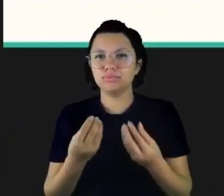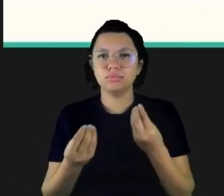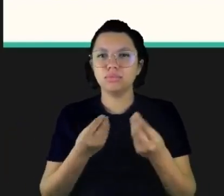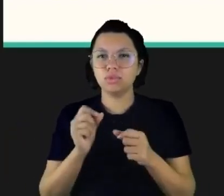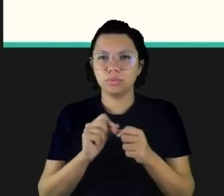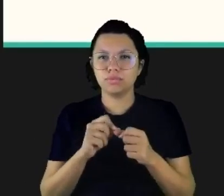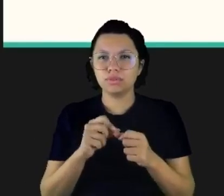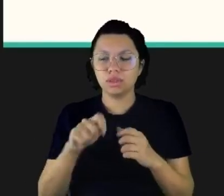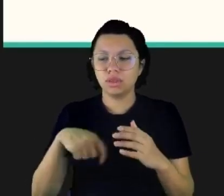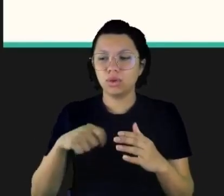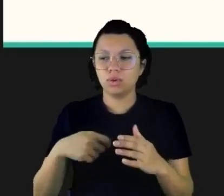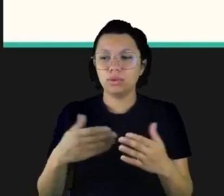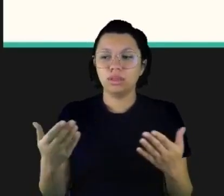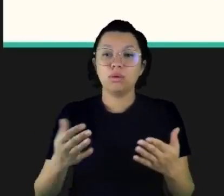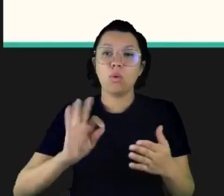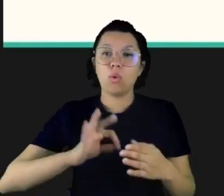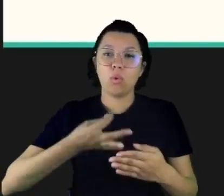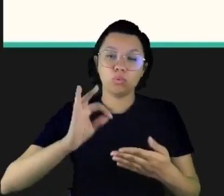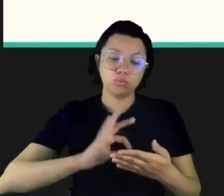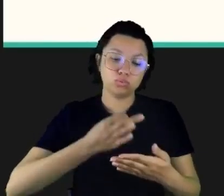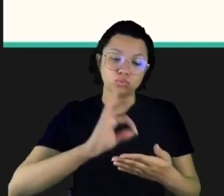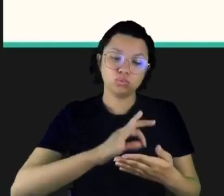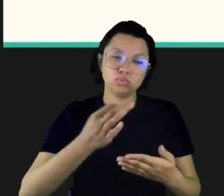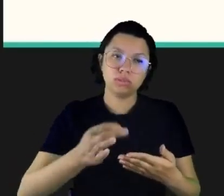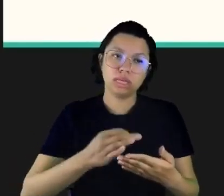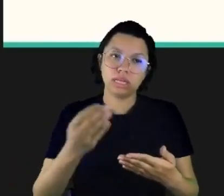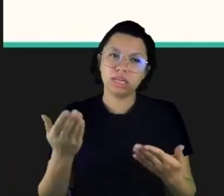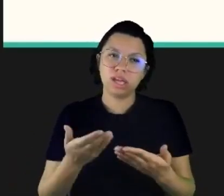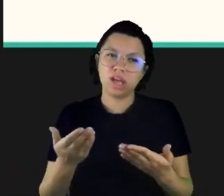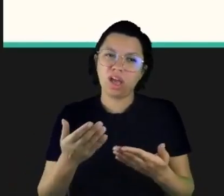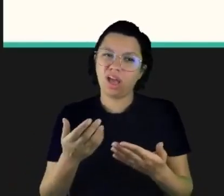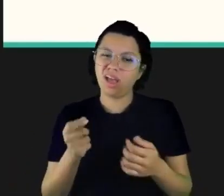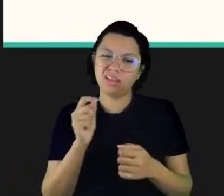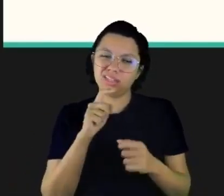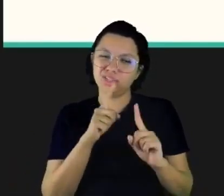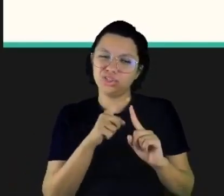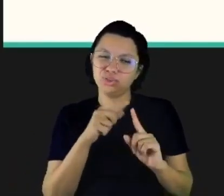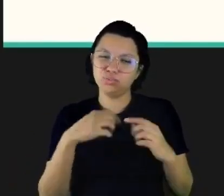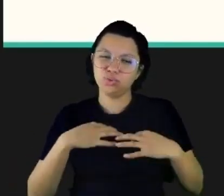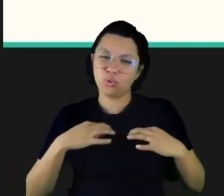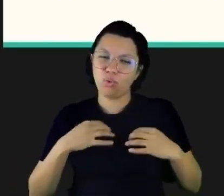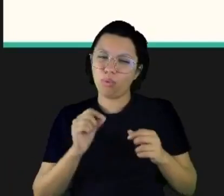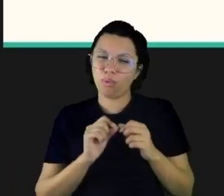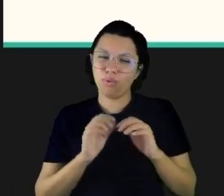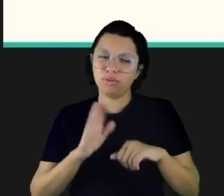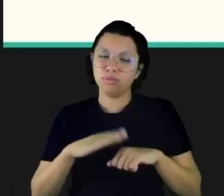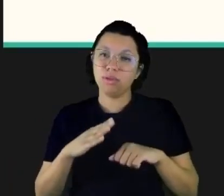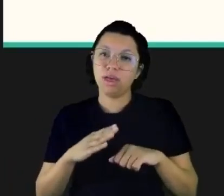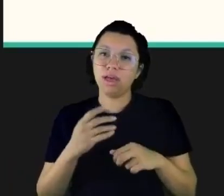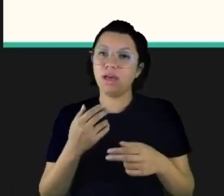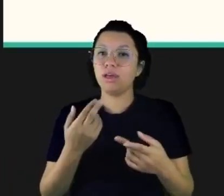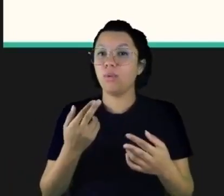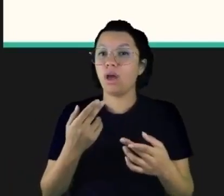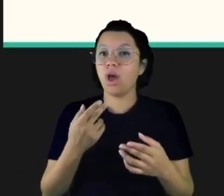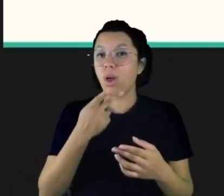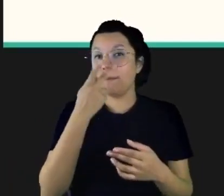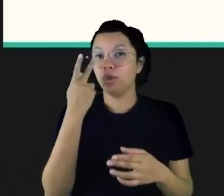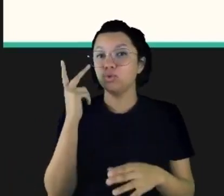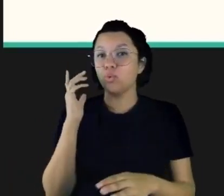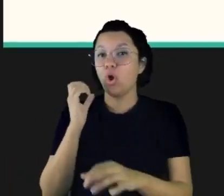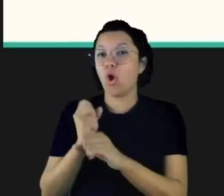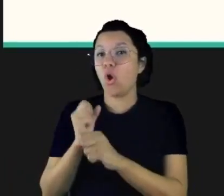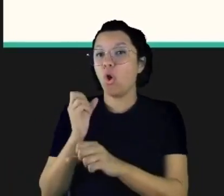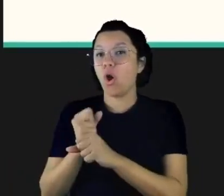de roupa eu já não faço mais. É aquele contador que quando chega na época do imposto de renda, ele já não